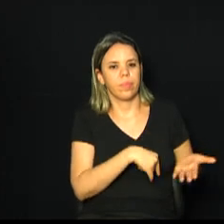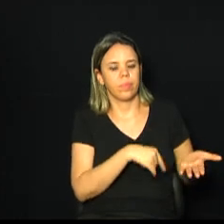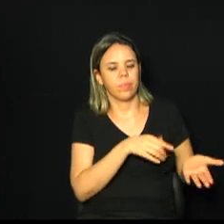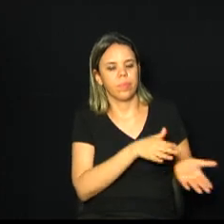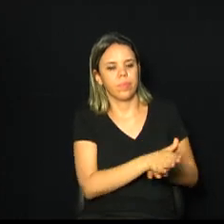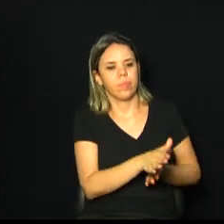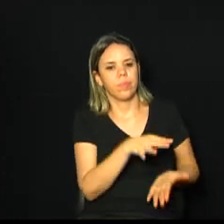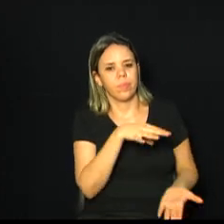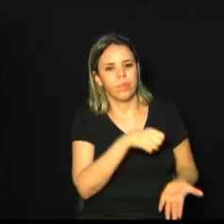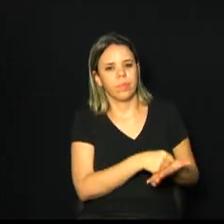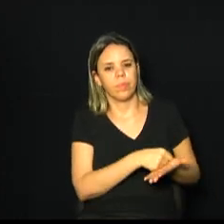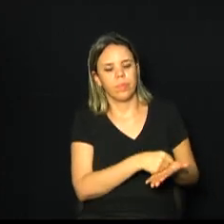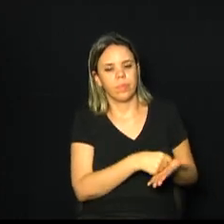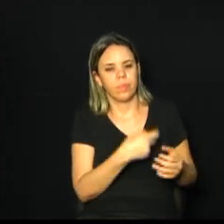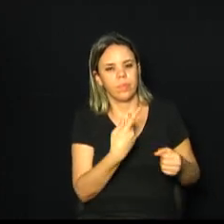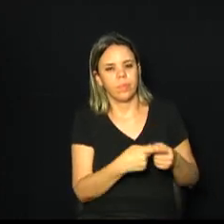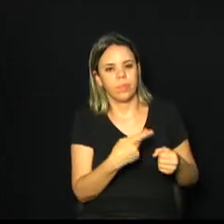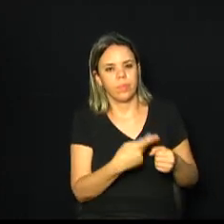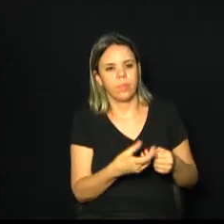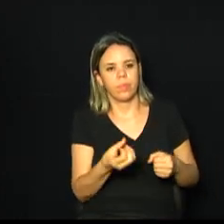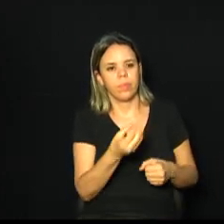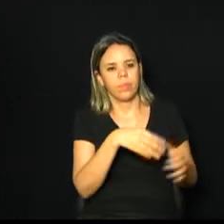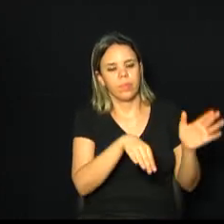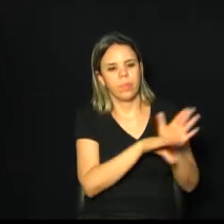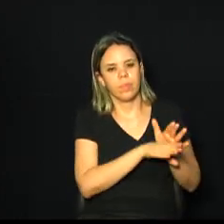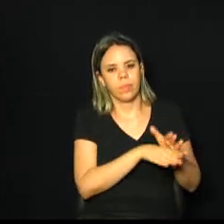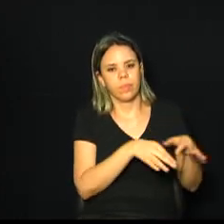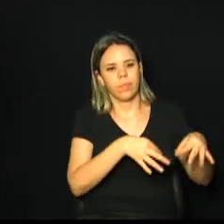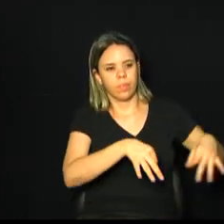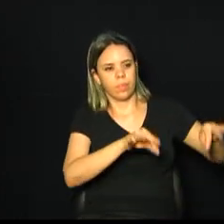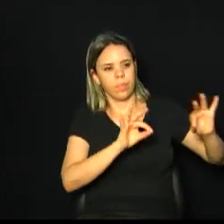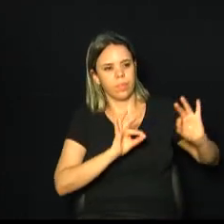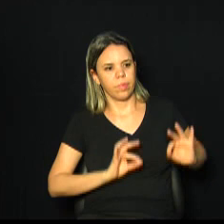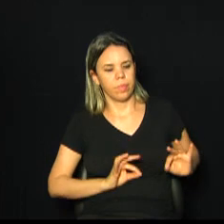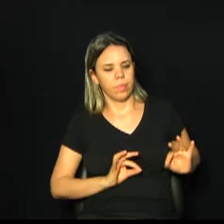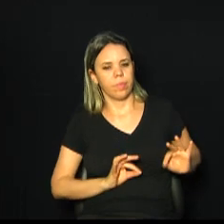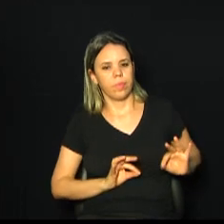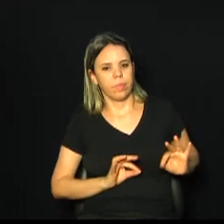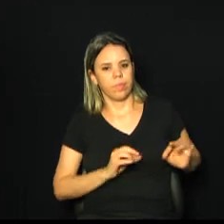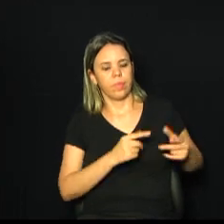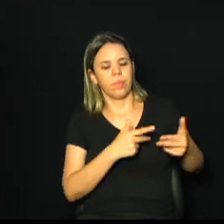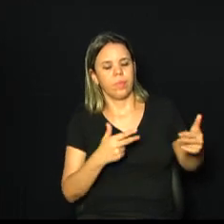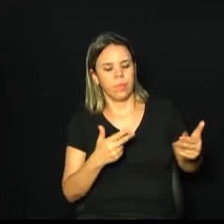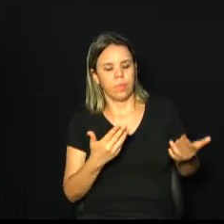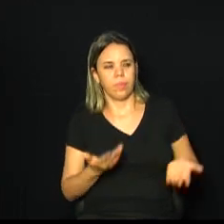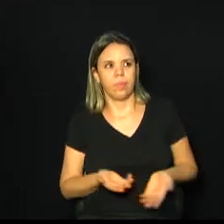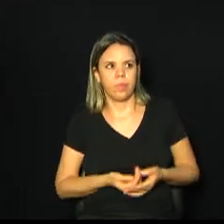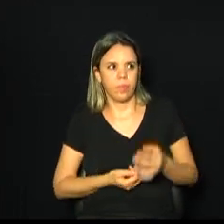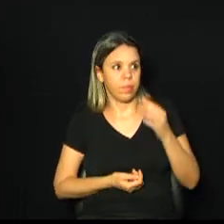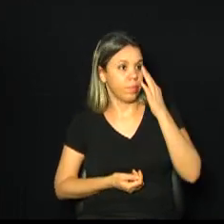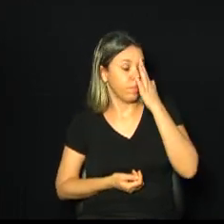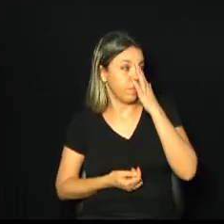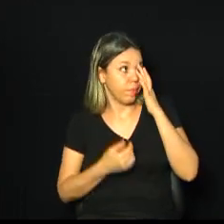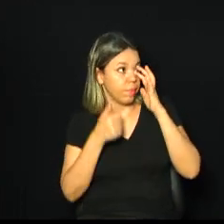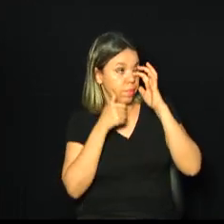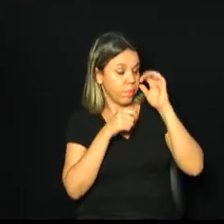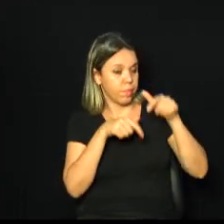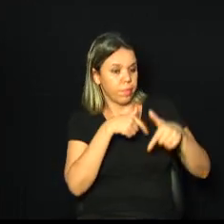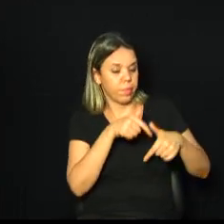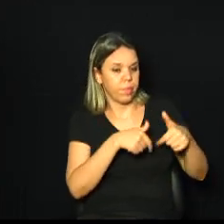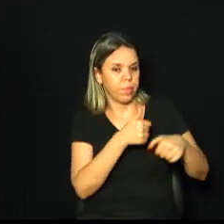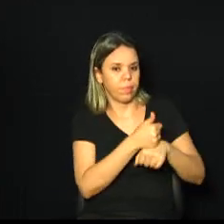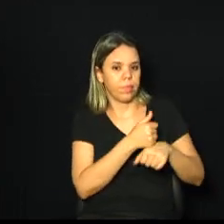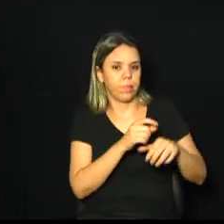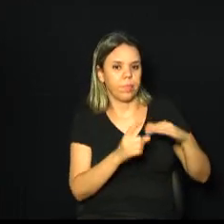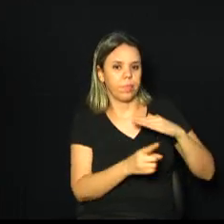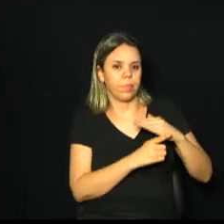que cadastra o produto novo que chegou, o tecido modelo tal. Então, ela é uma operadora. E aí